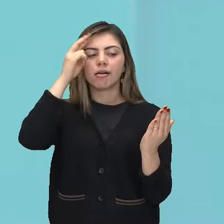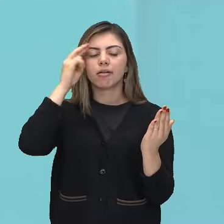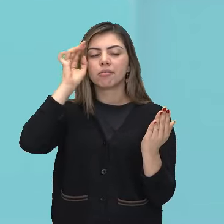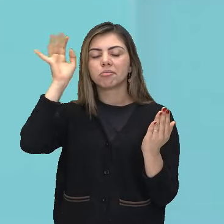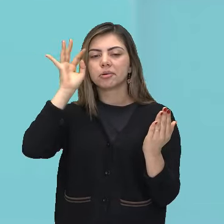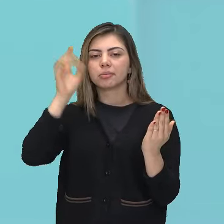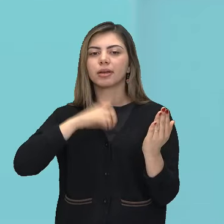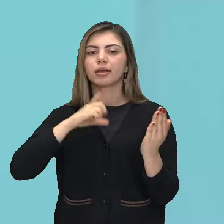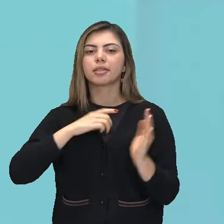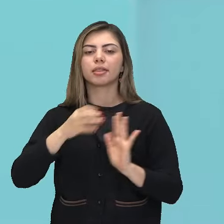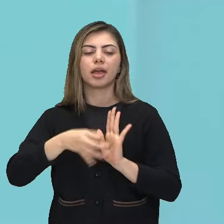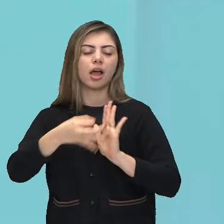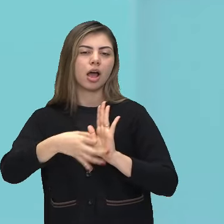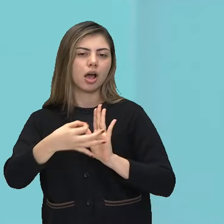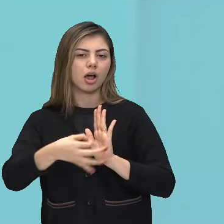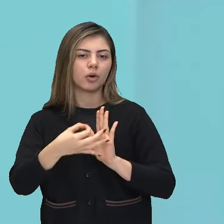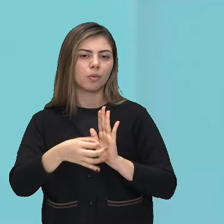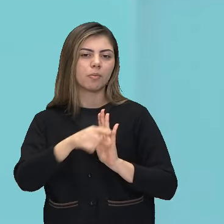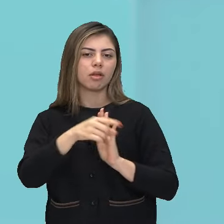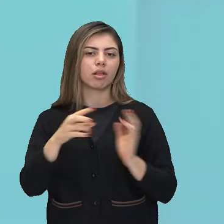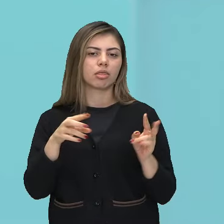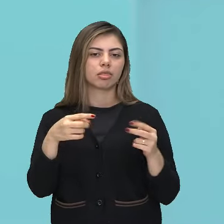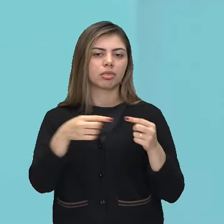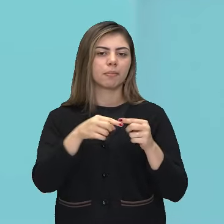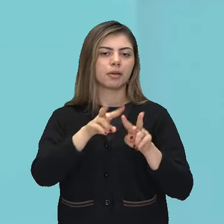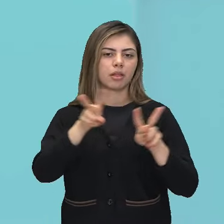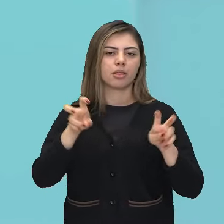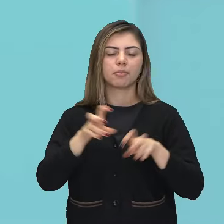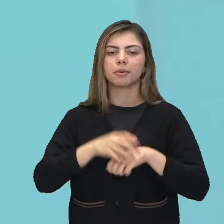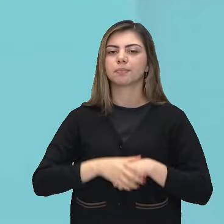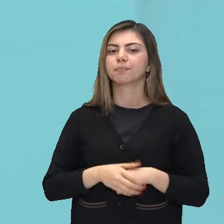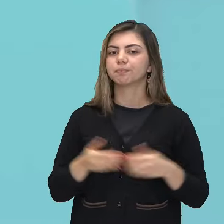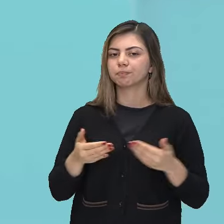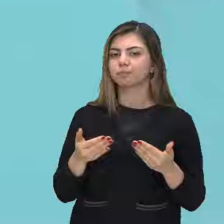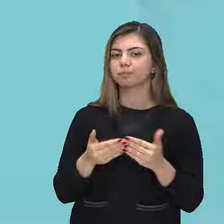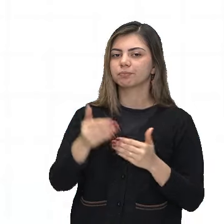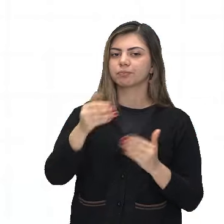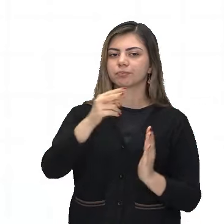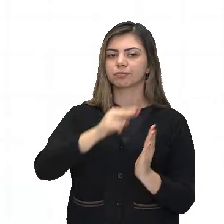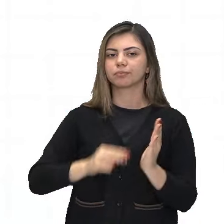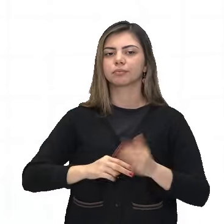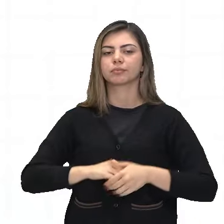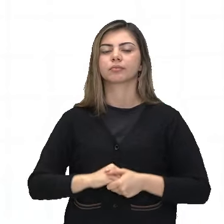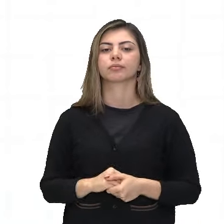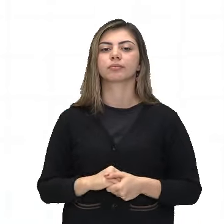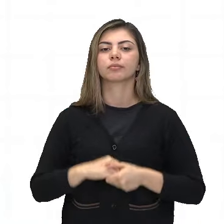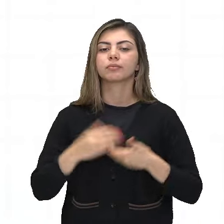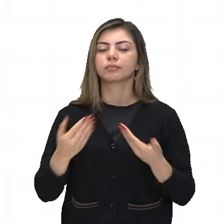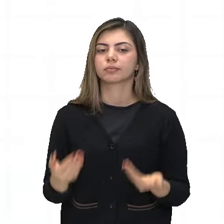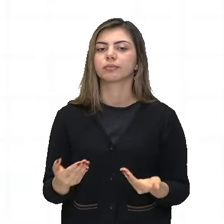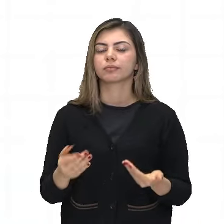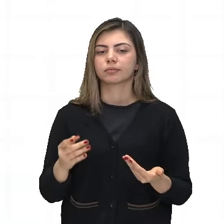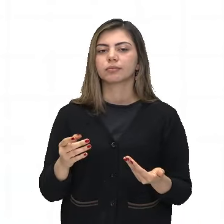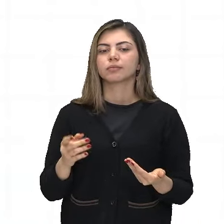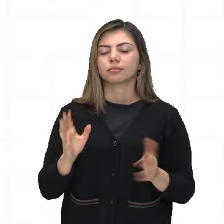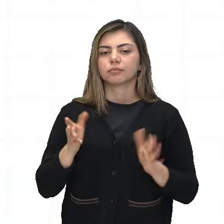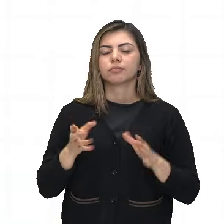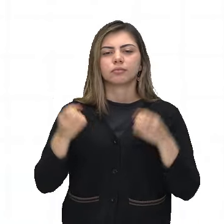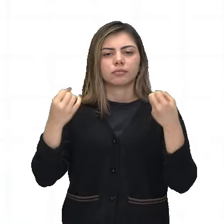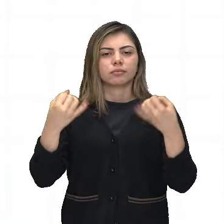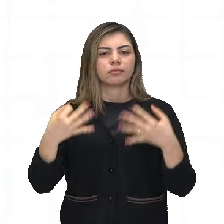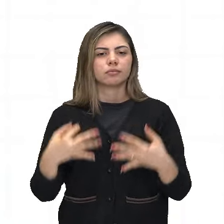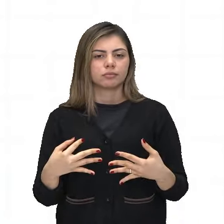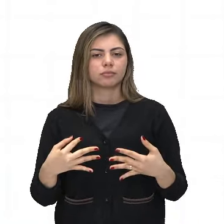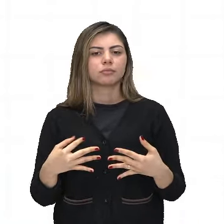meus argumentos sobre aquele tema bora continuar o nosso texto Então a gente terminou aí com um dos pilares um